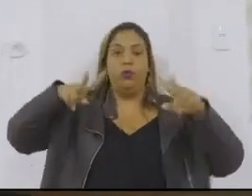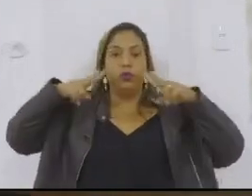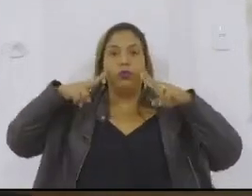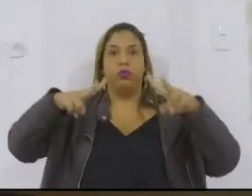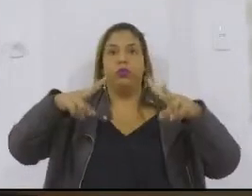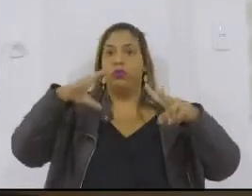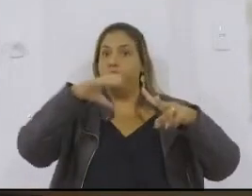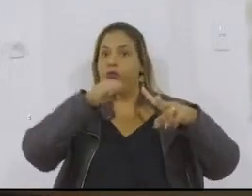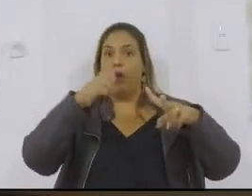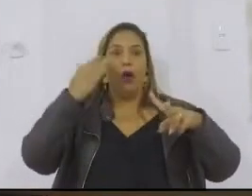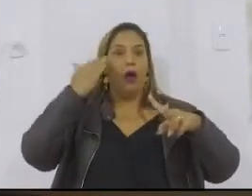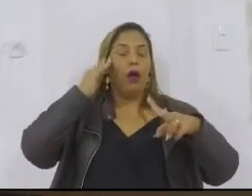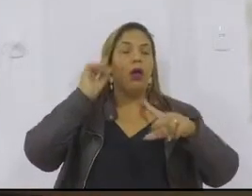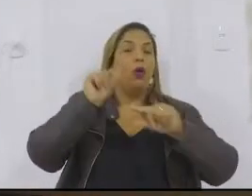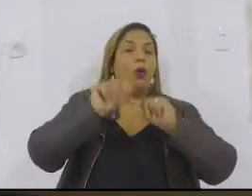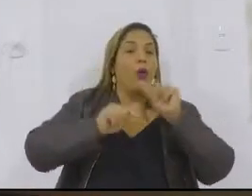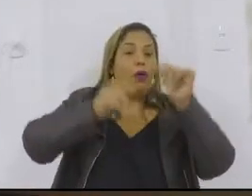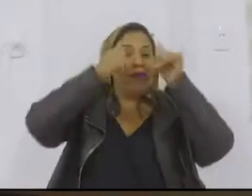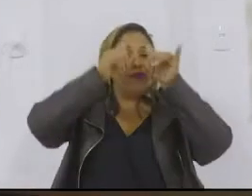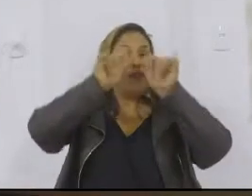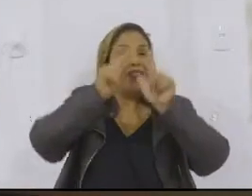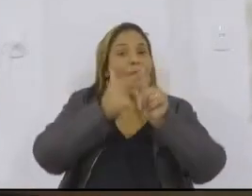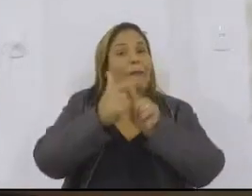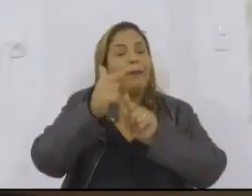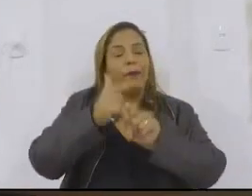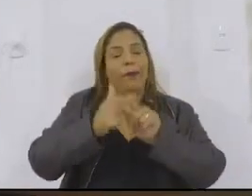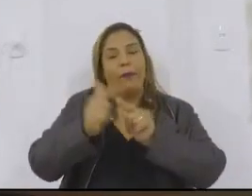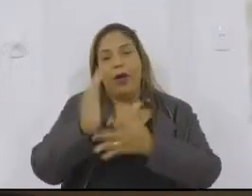das mesmas, causando transtorno,